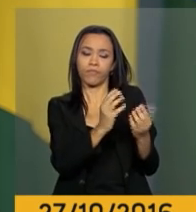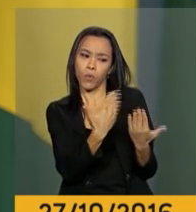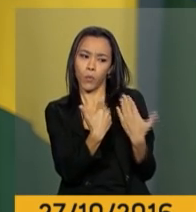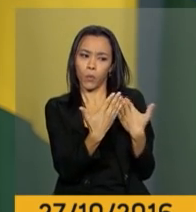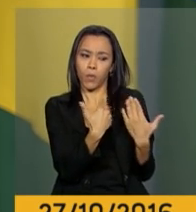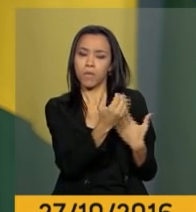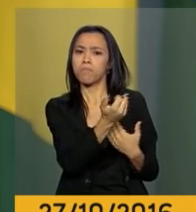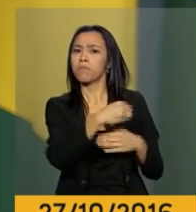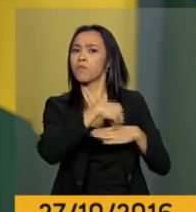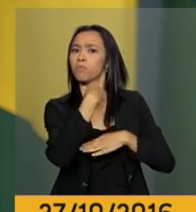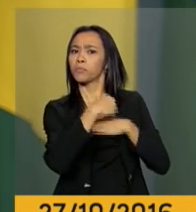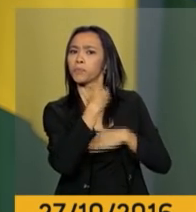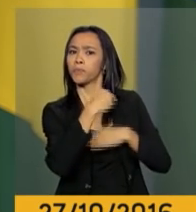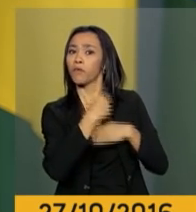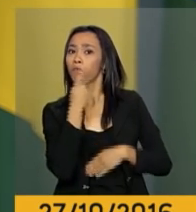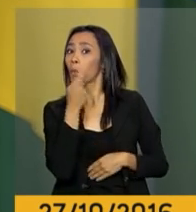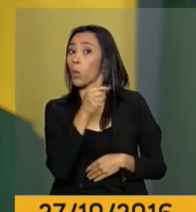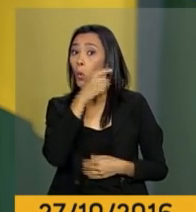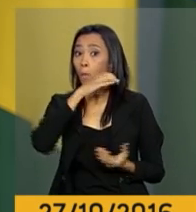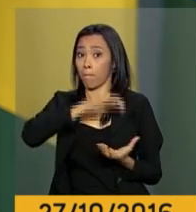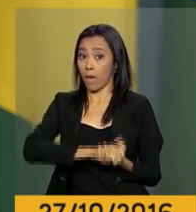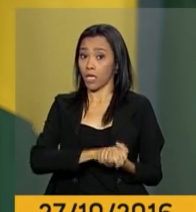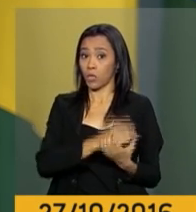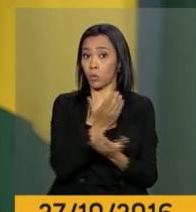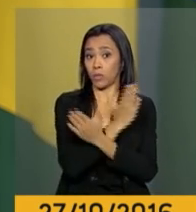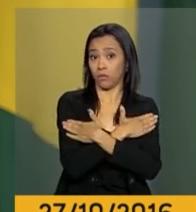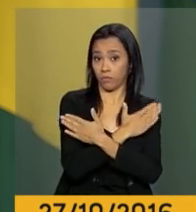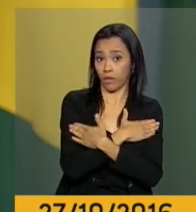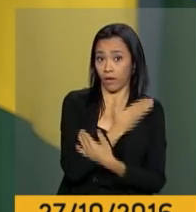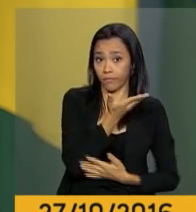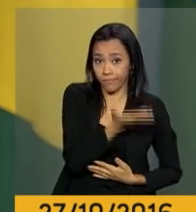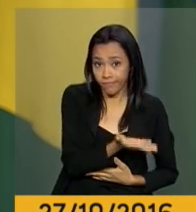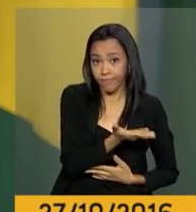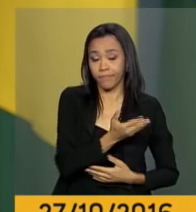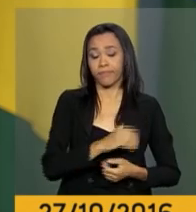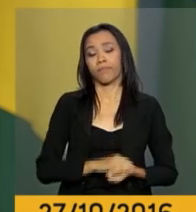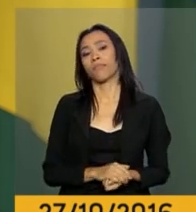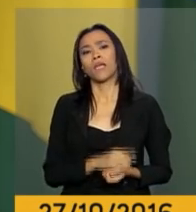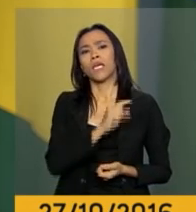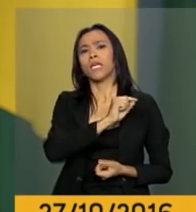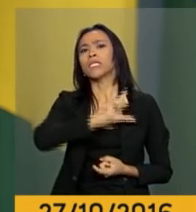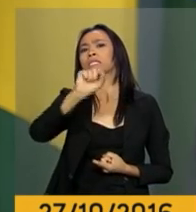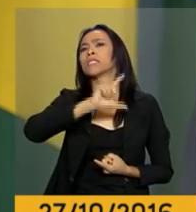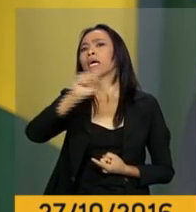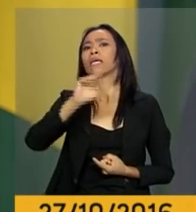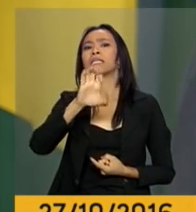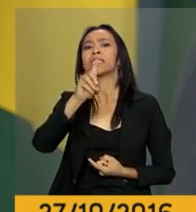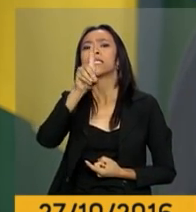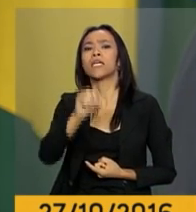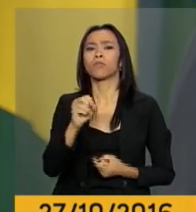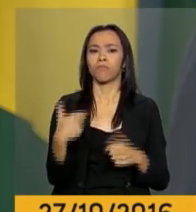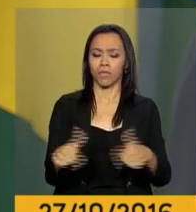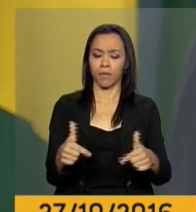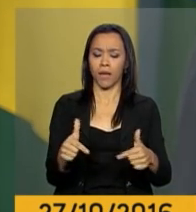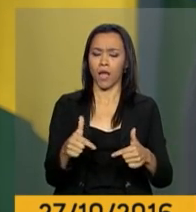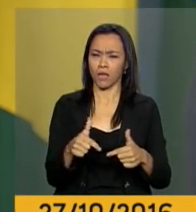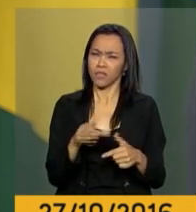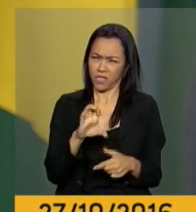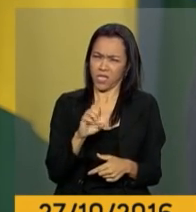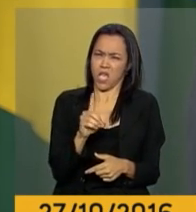que me contou o seguinte: o marido desempregado, e ele saía muito cedo para trabalhar.